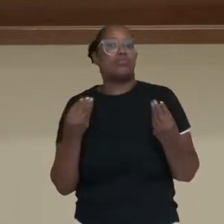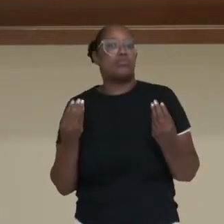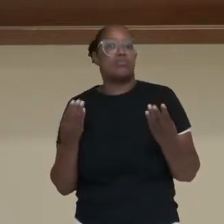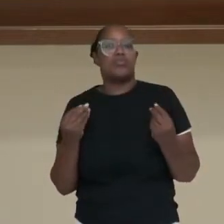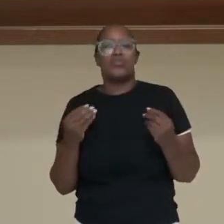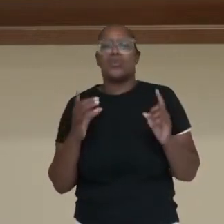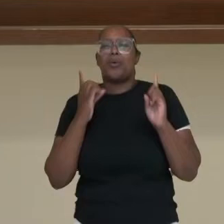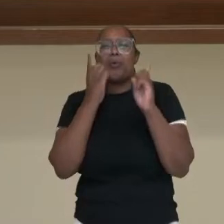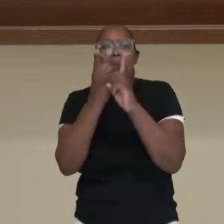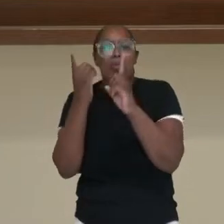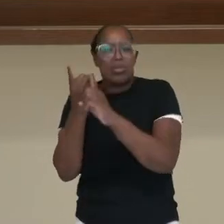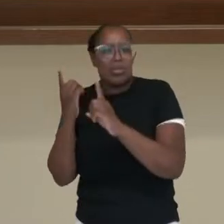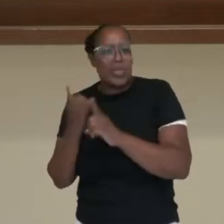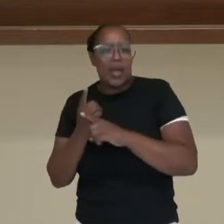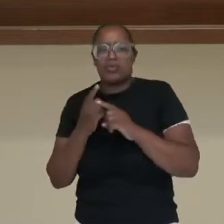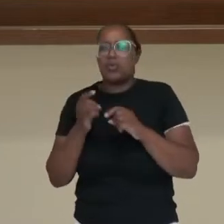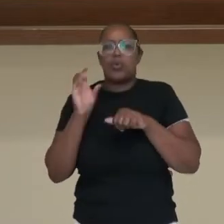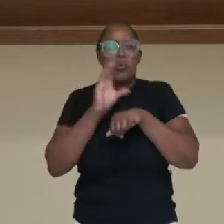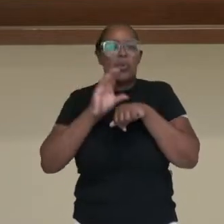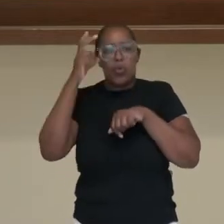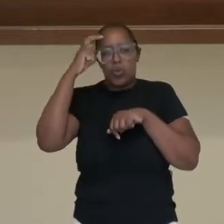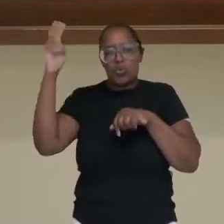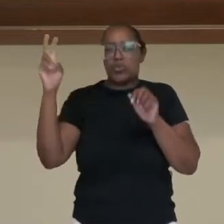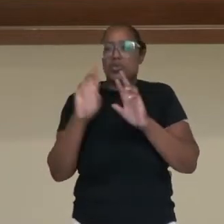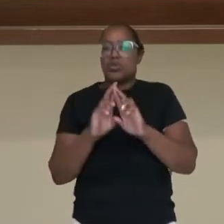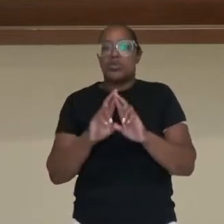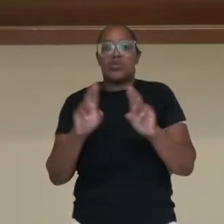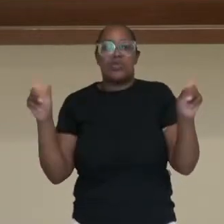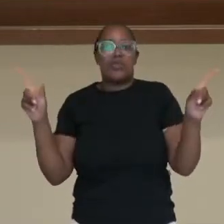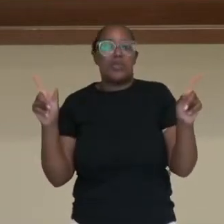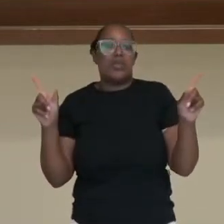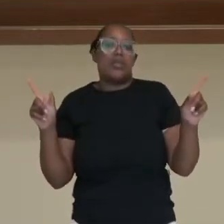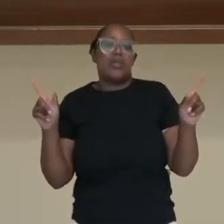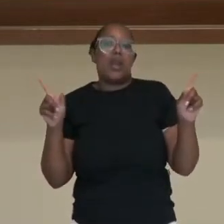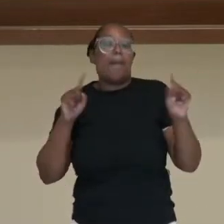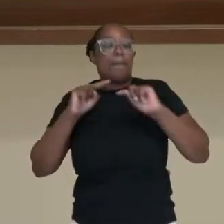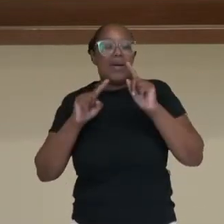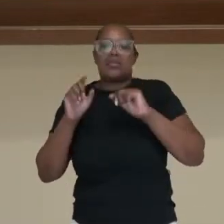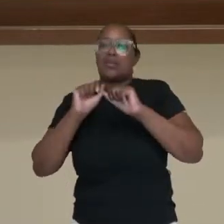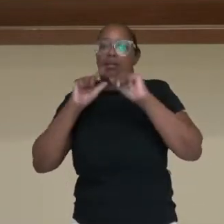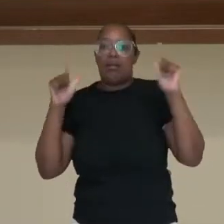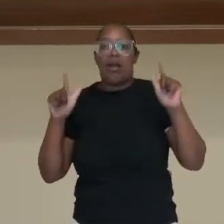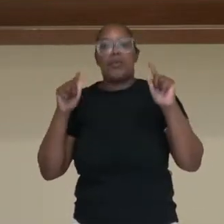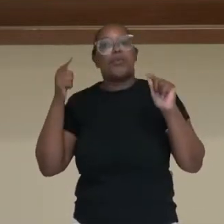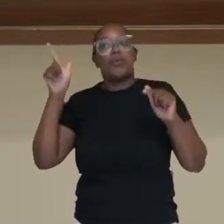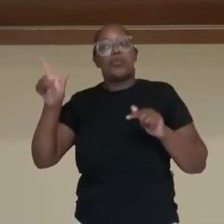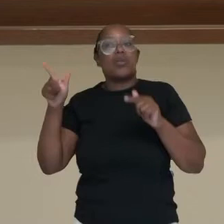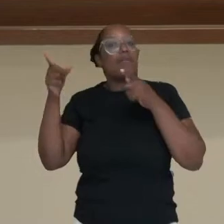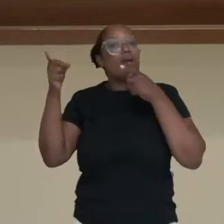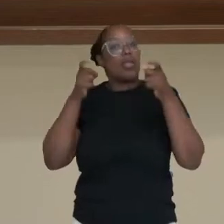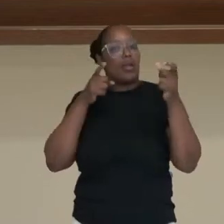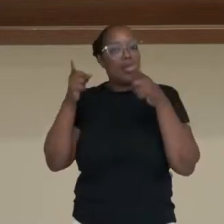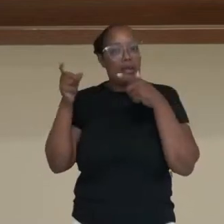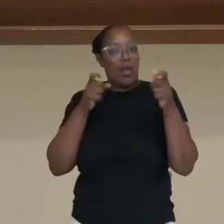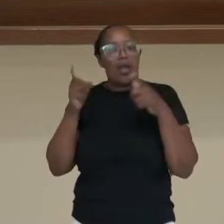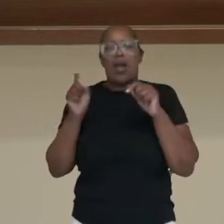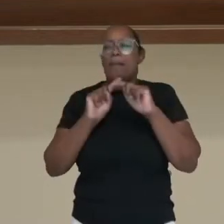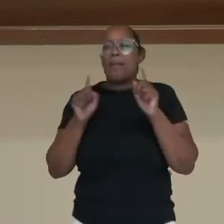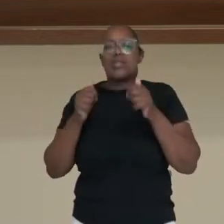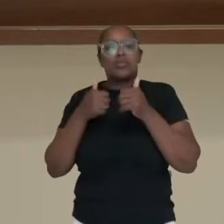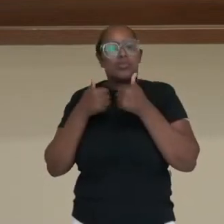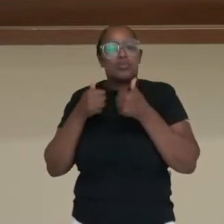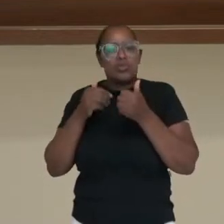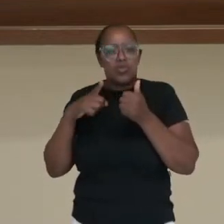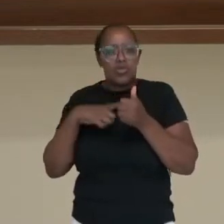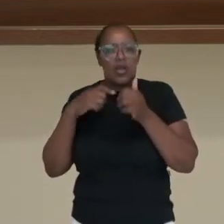com diversas culturas diferentes. Claro que o Alexandre estava guerreando, mas Aristóteles, acompanhando ele, pôde abrir